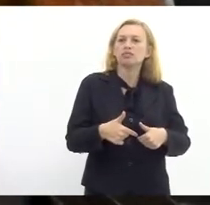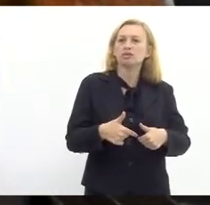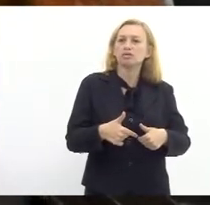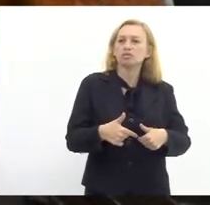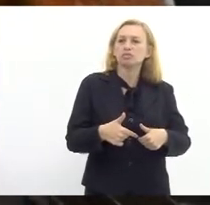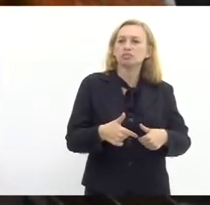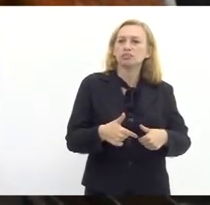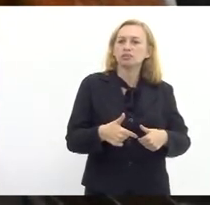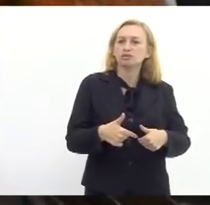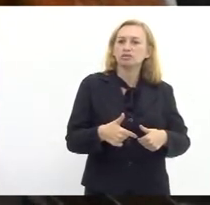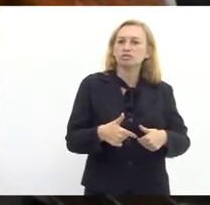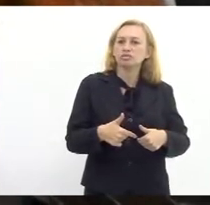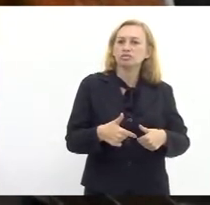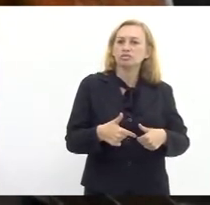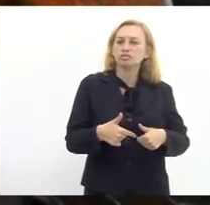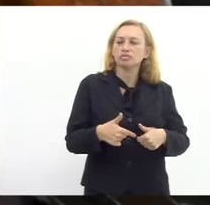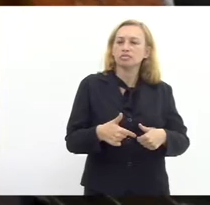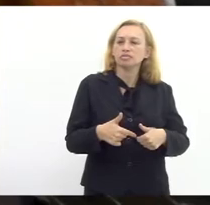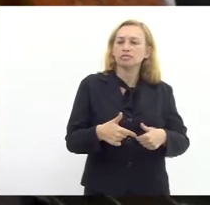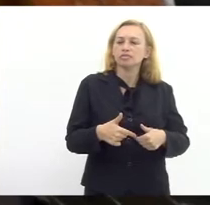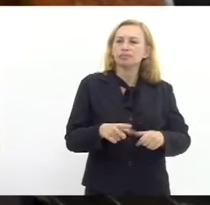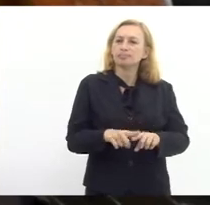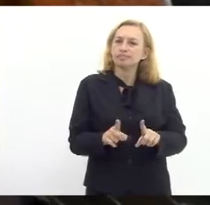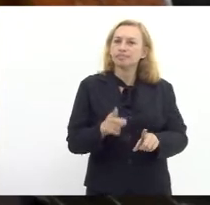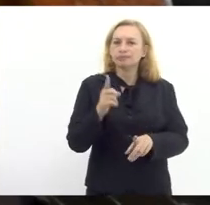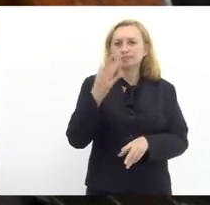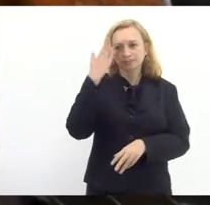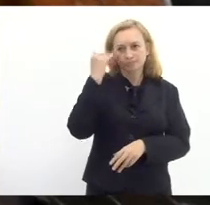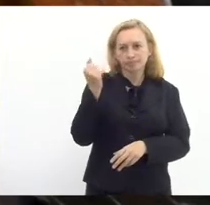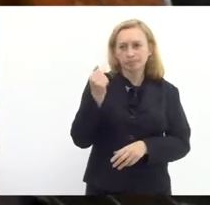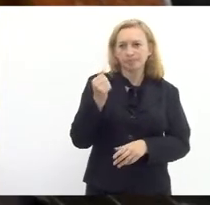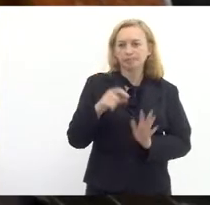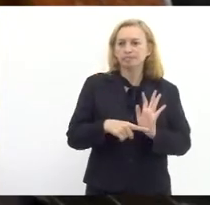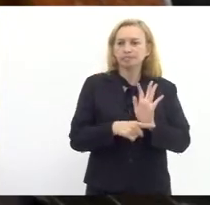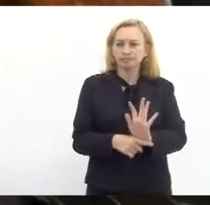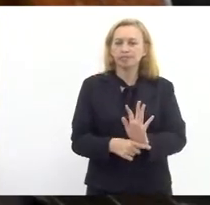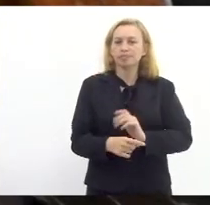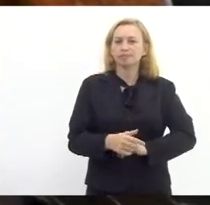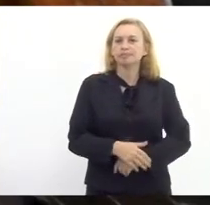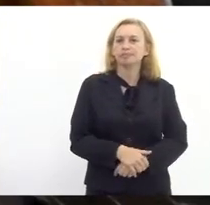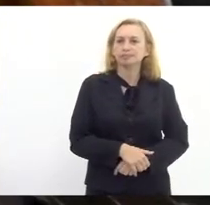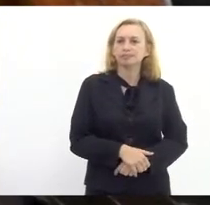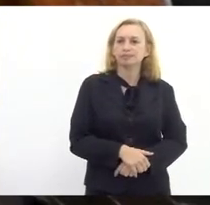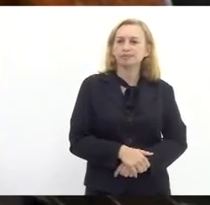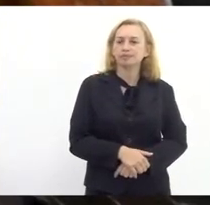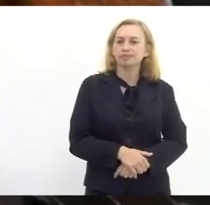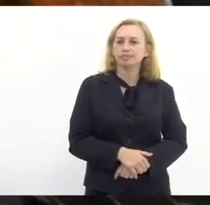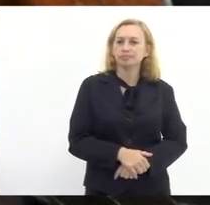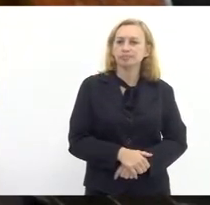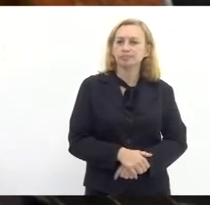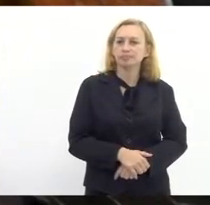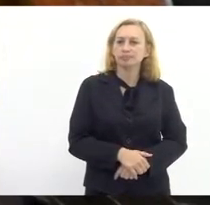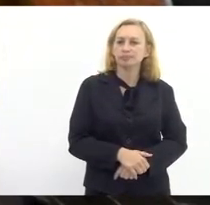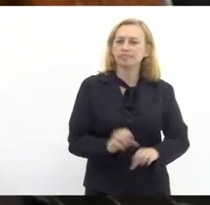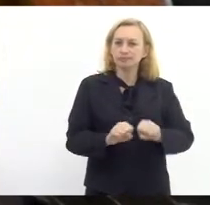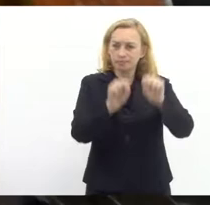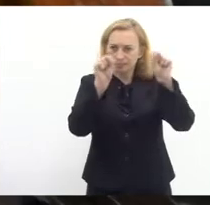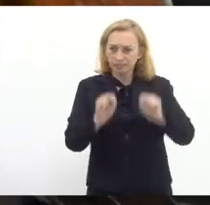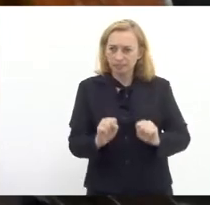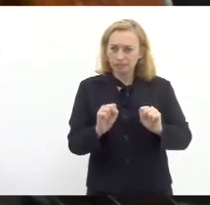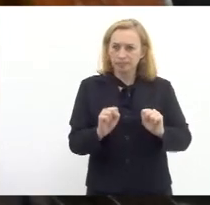com maior incidência, mas nós sabemos que a gente tem colaborado de alguma forma para que o sistema